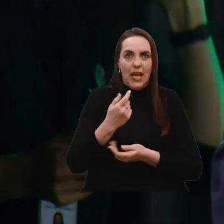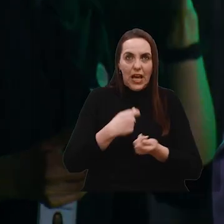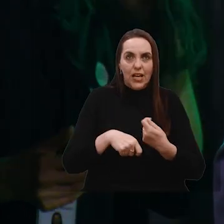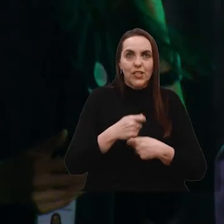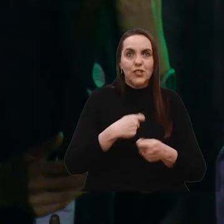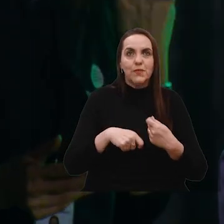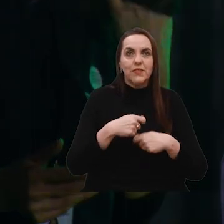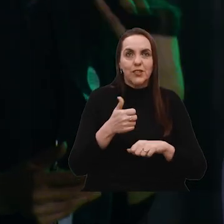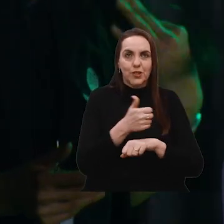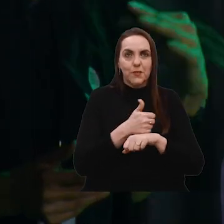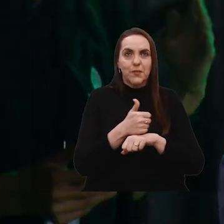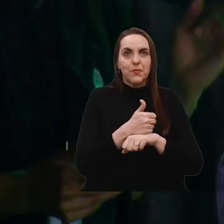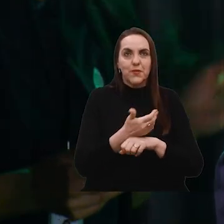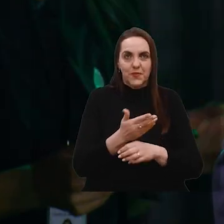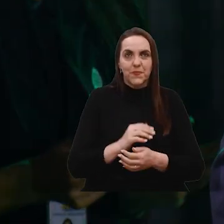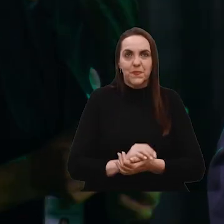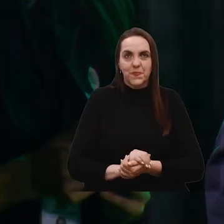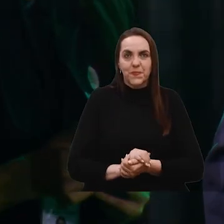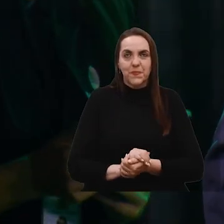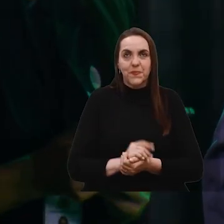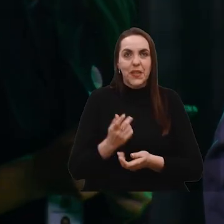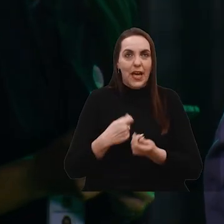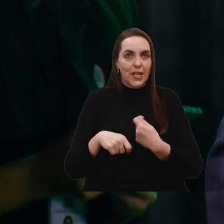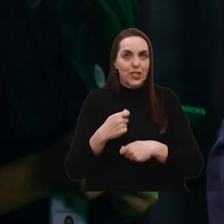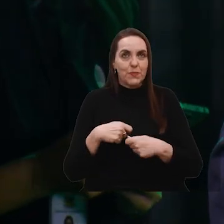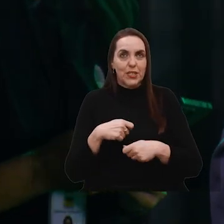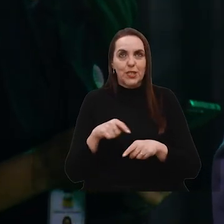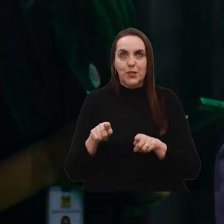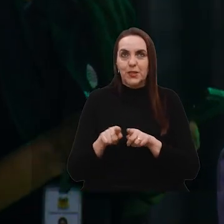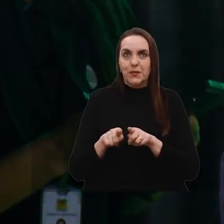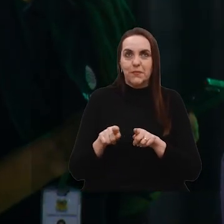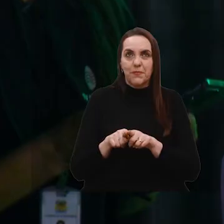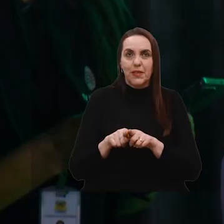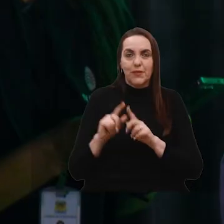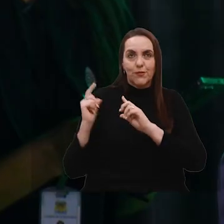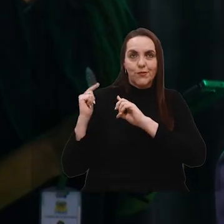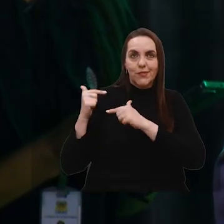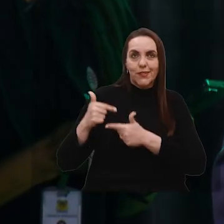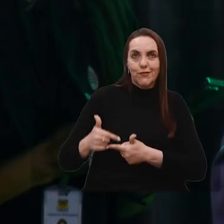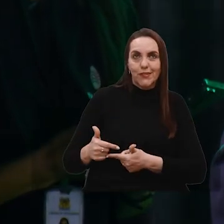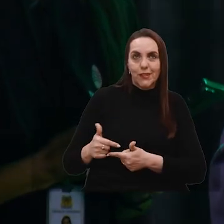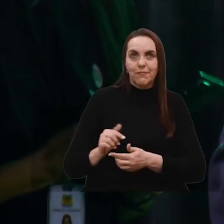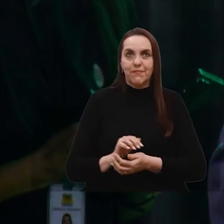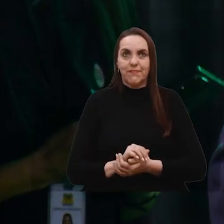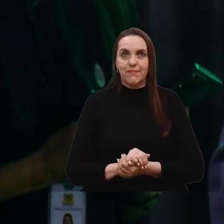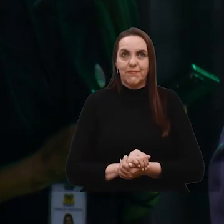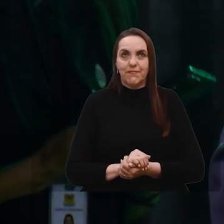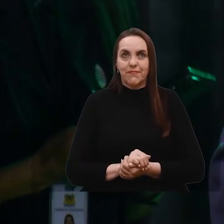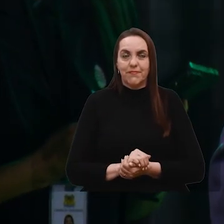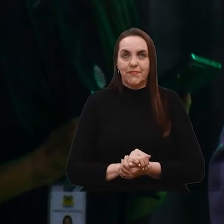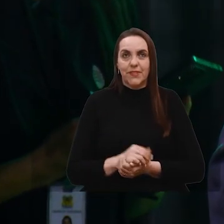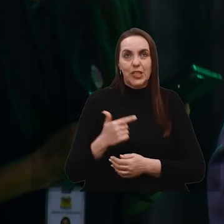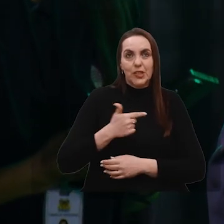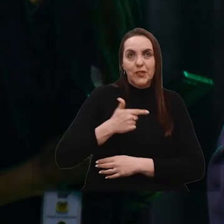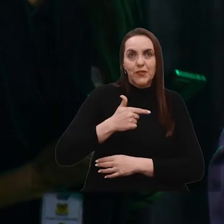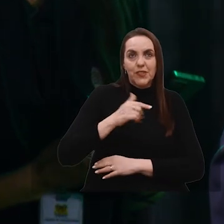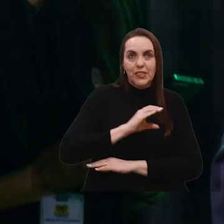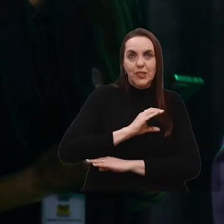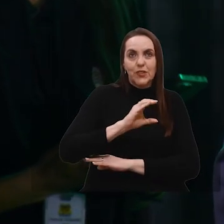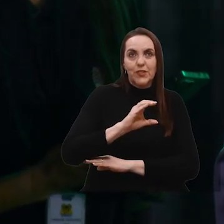sempre fui administrador de profissão e administrador no